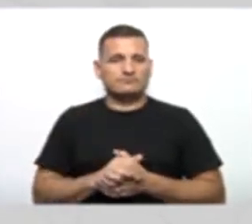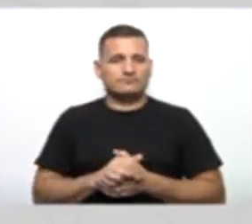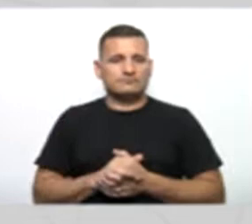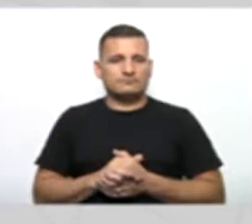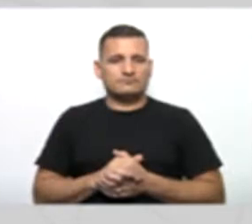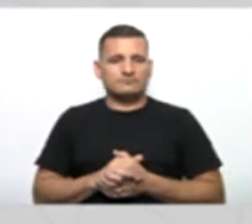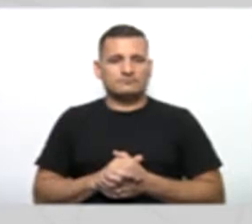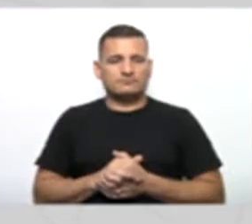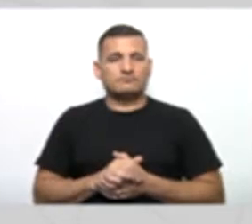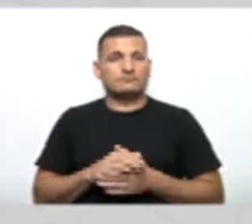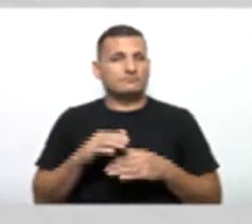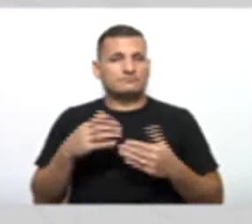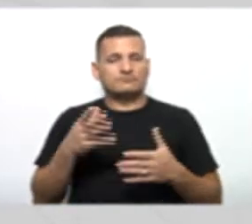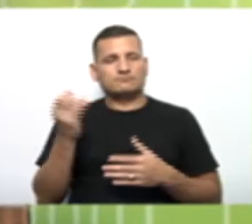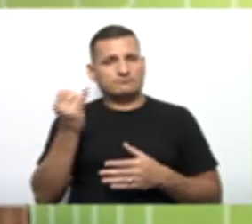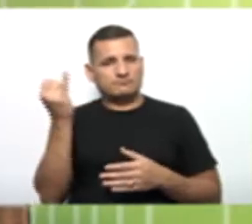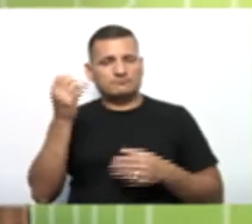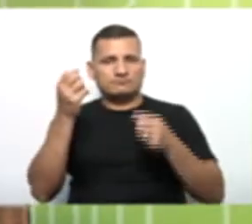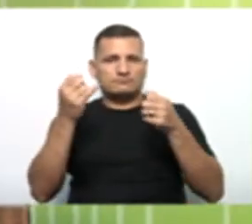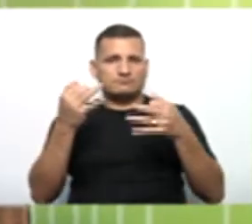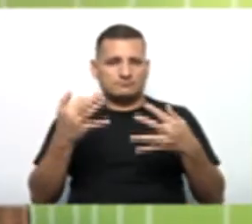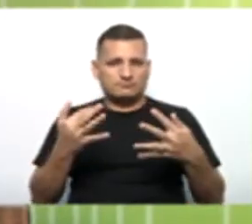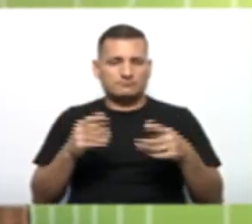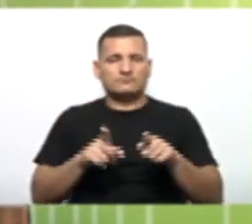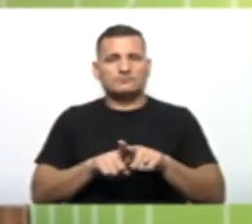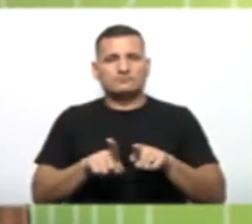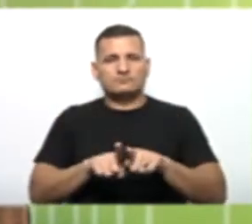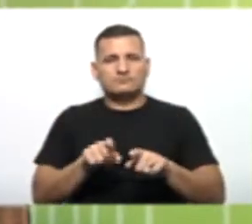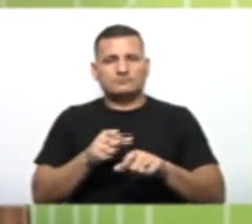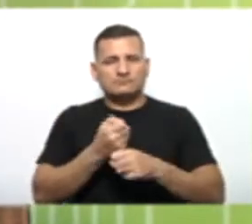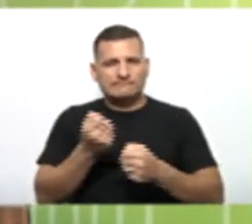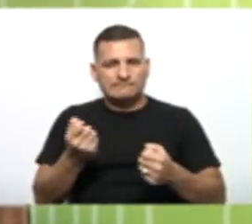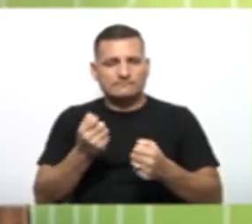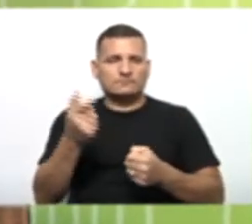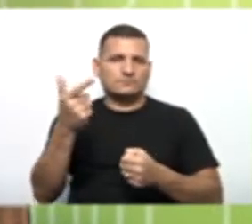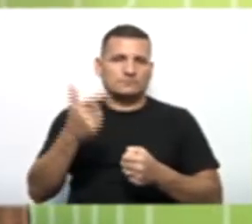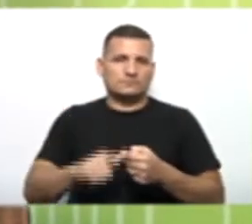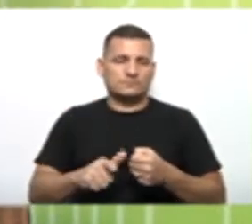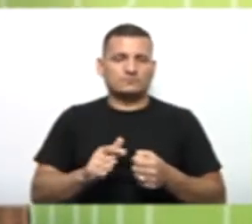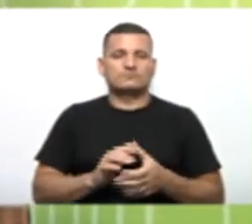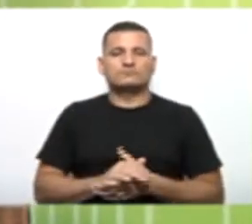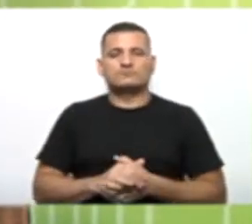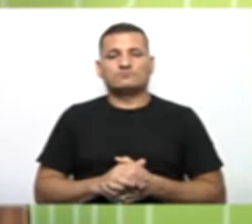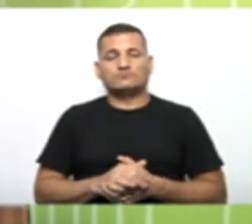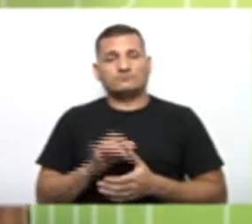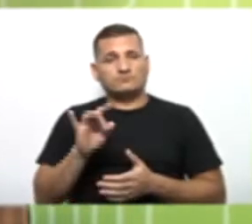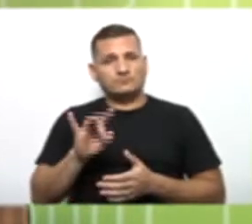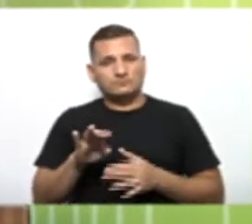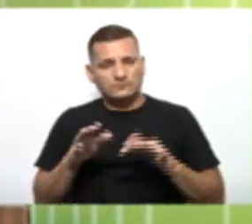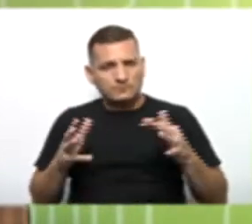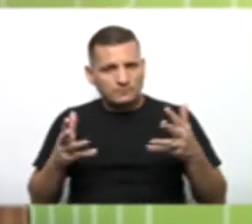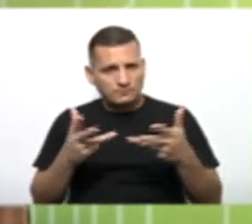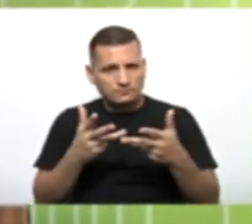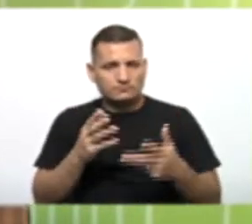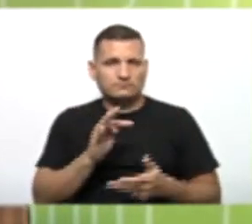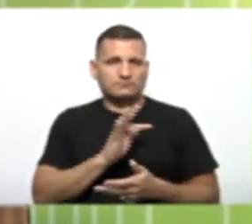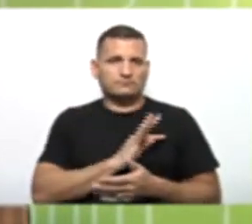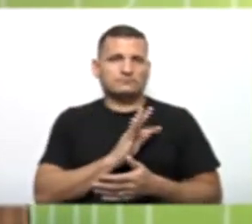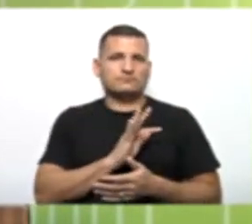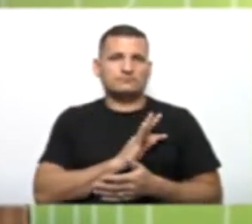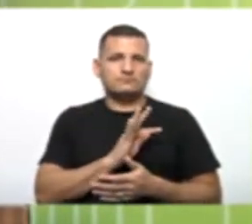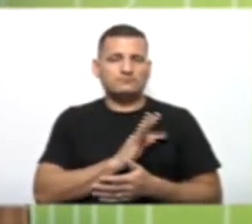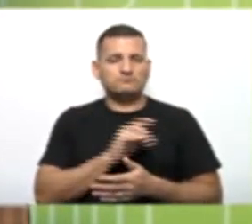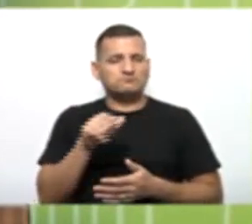é importantíssimo falar e reforçar e isso mais uma vez só a habilidade técnica